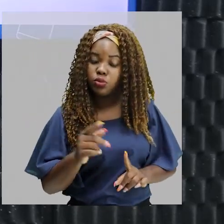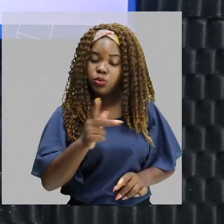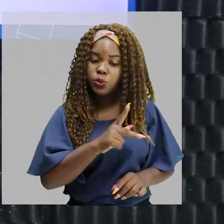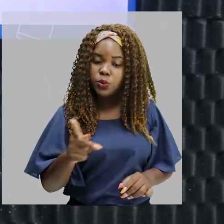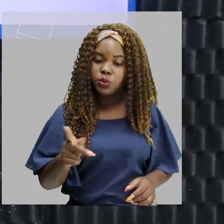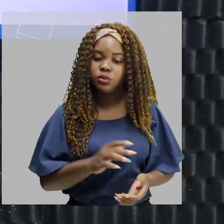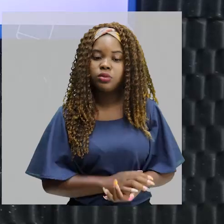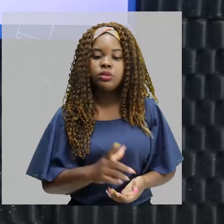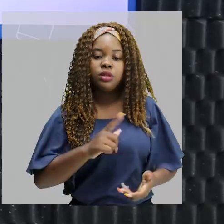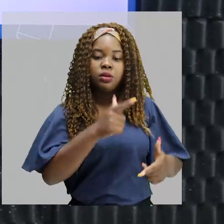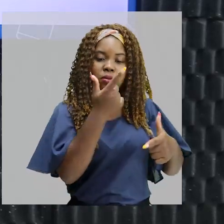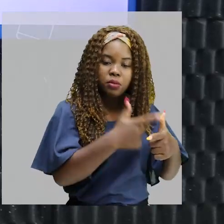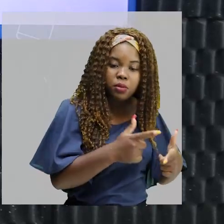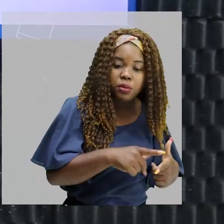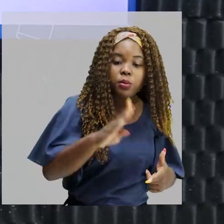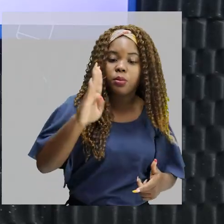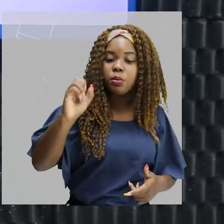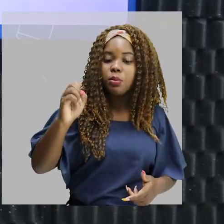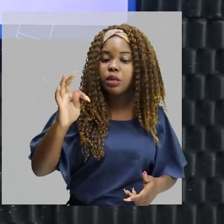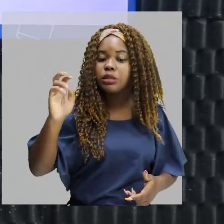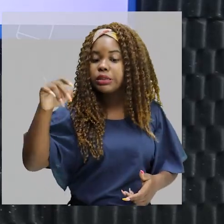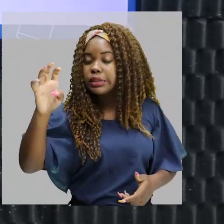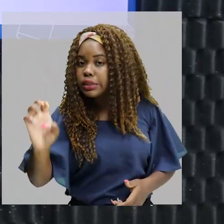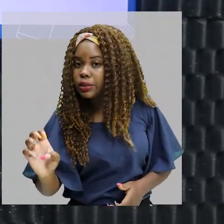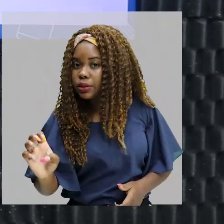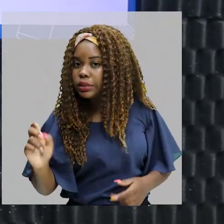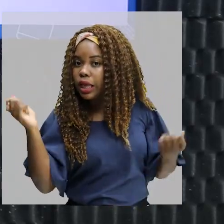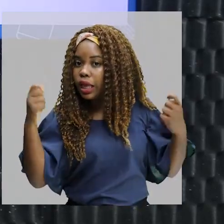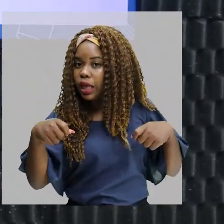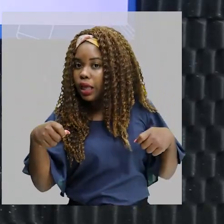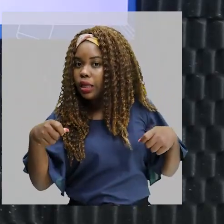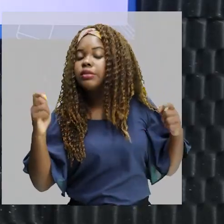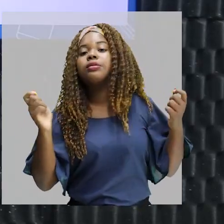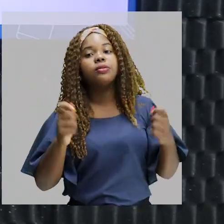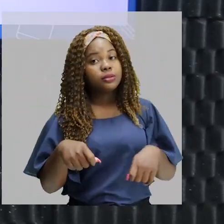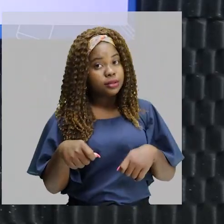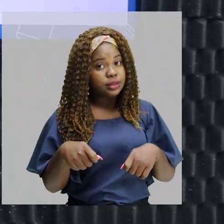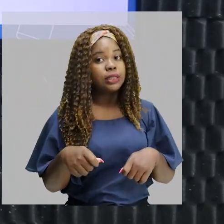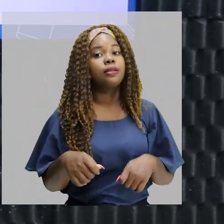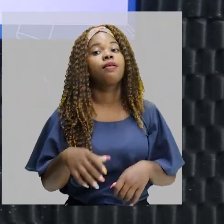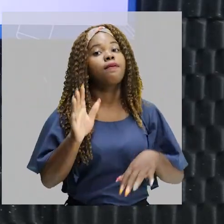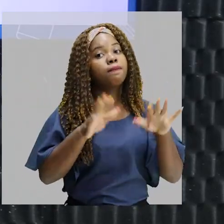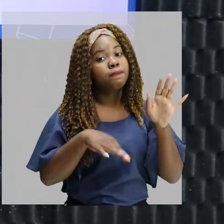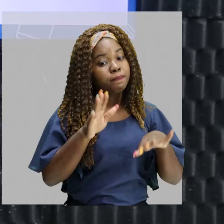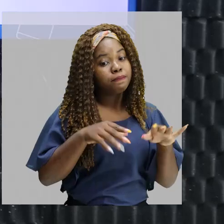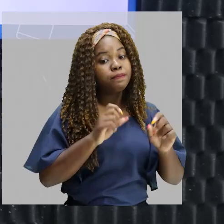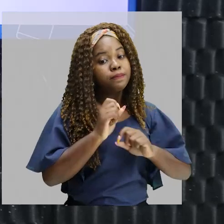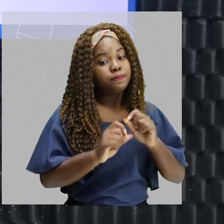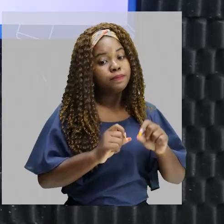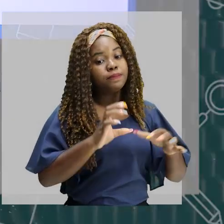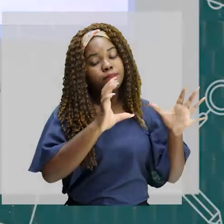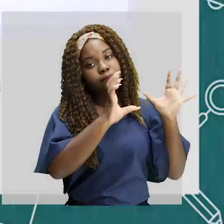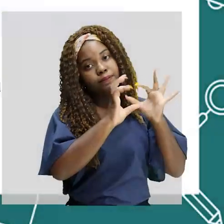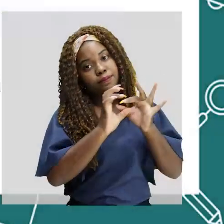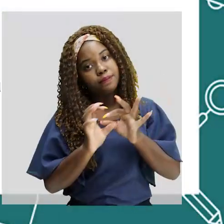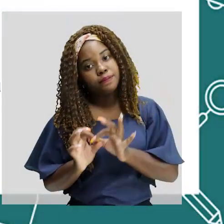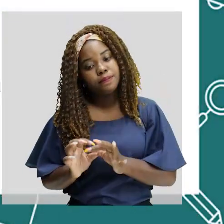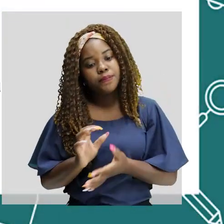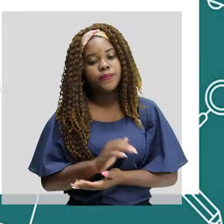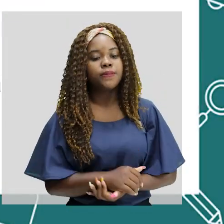o bastante, né, para resolver? Posso. Tudo vai depender de quê? Do meu